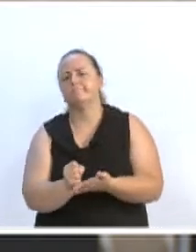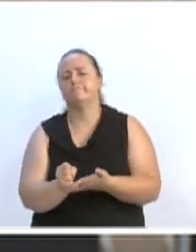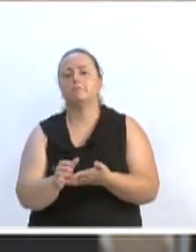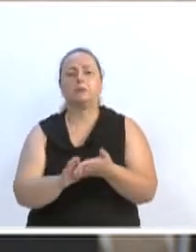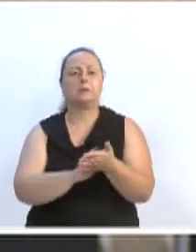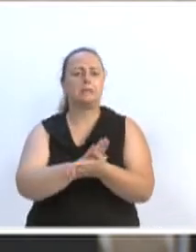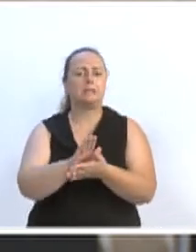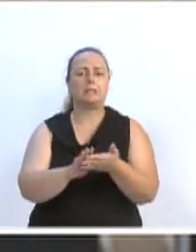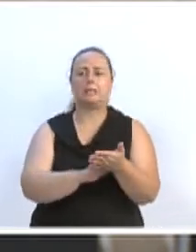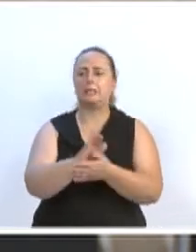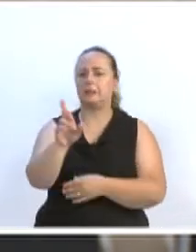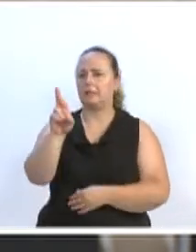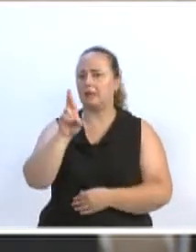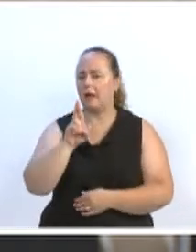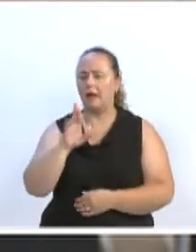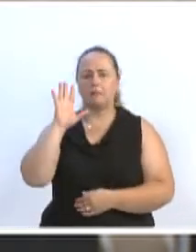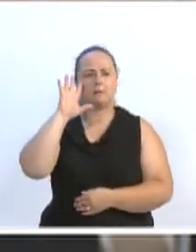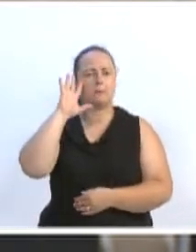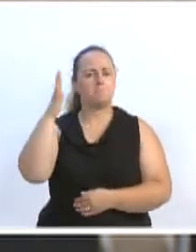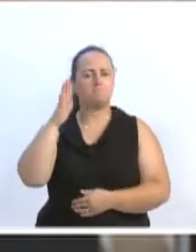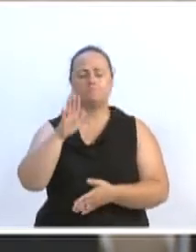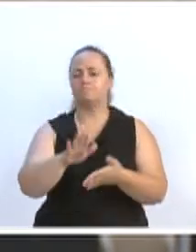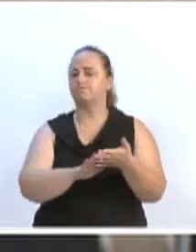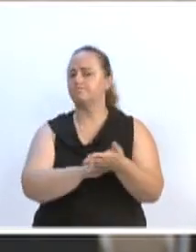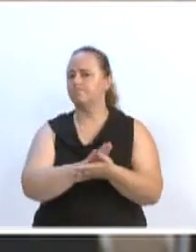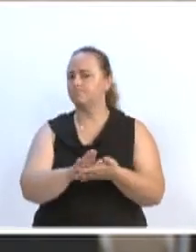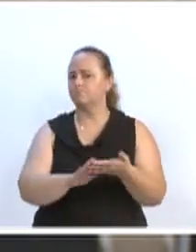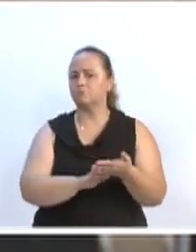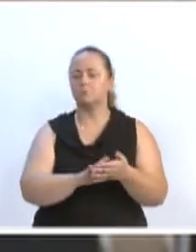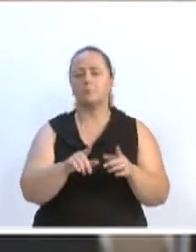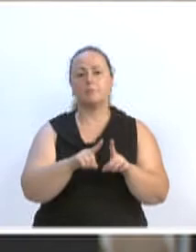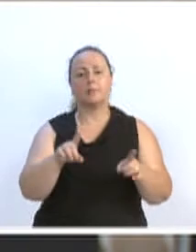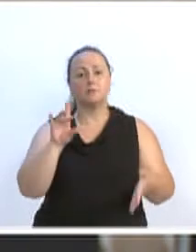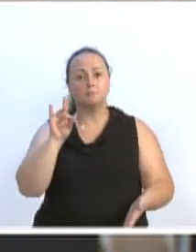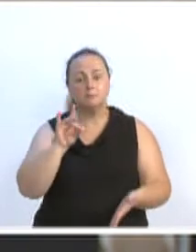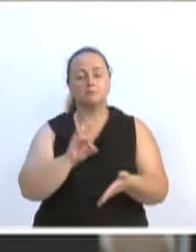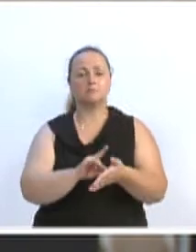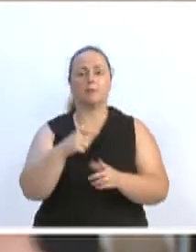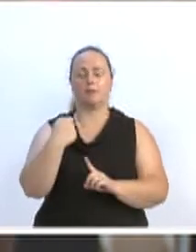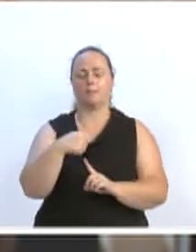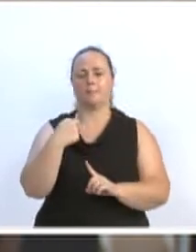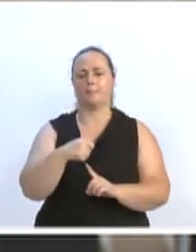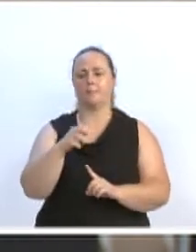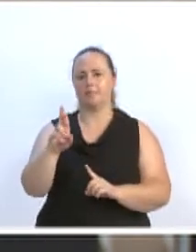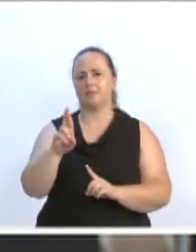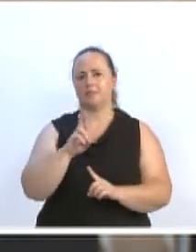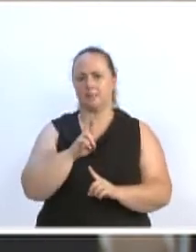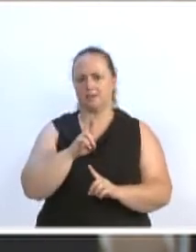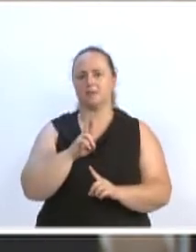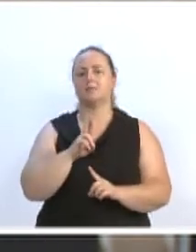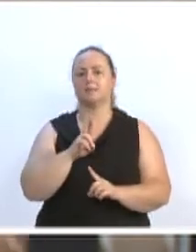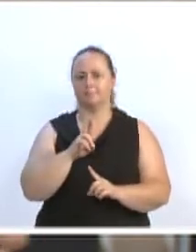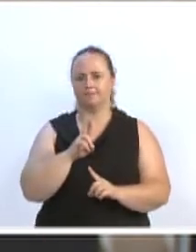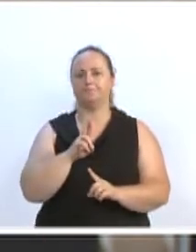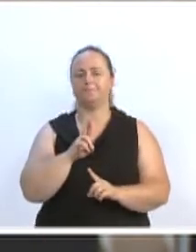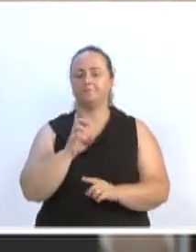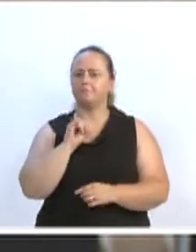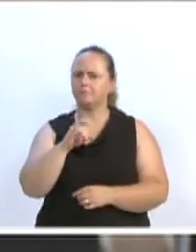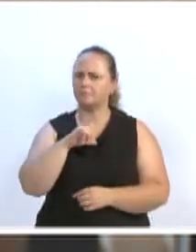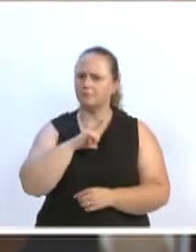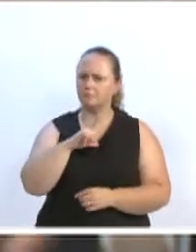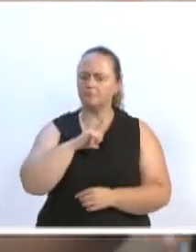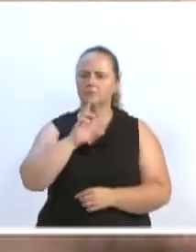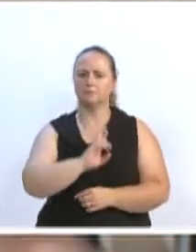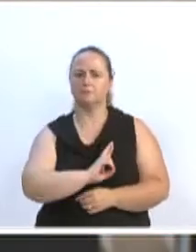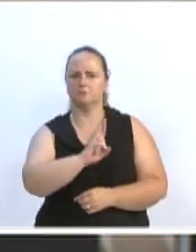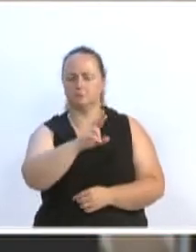casa nada foi solucionado ea gente realmente precisa de uma resposta se trouxe aqui em nome do executivo que